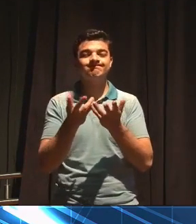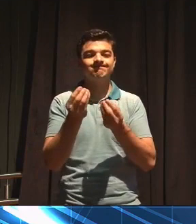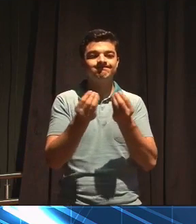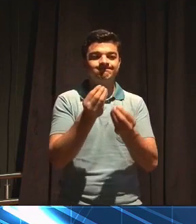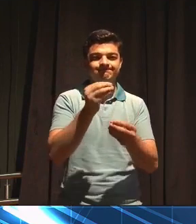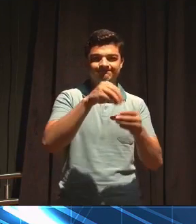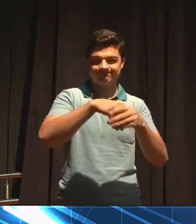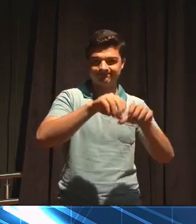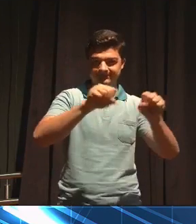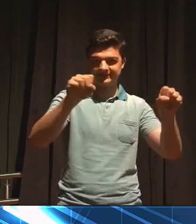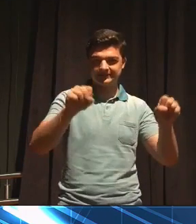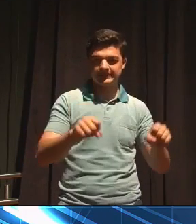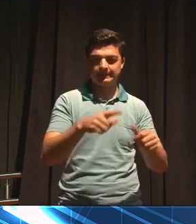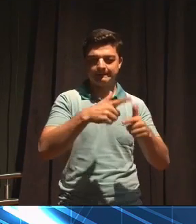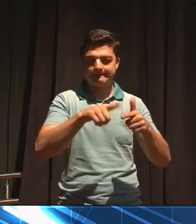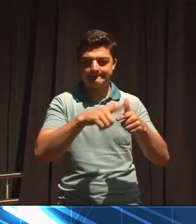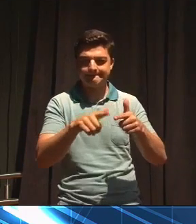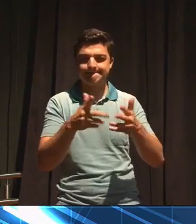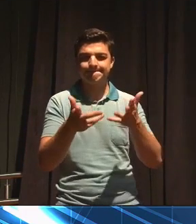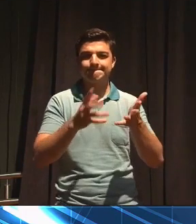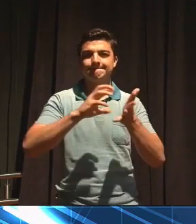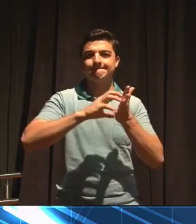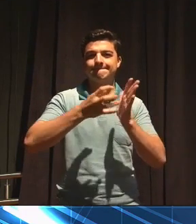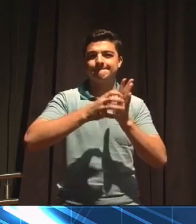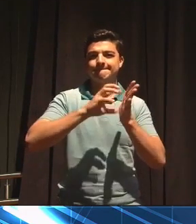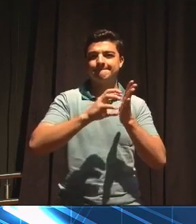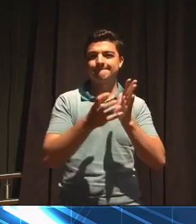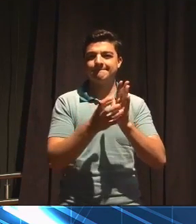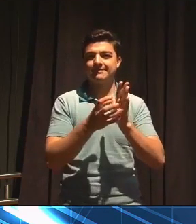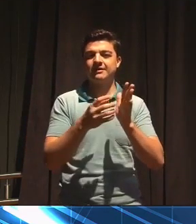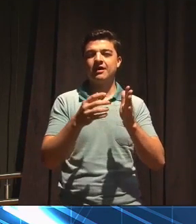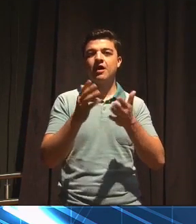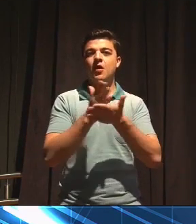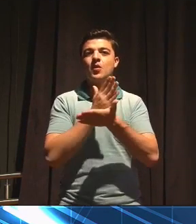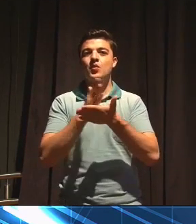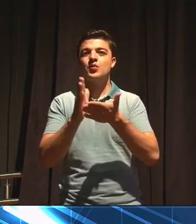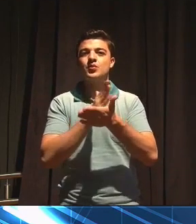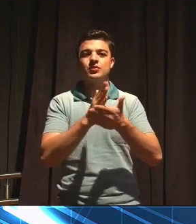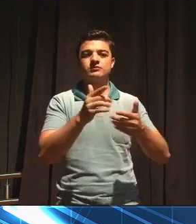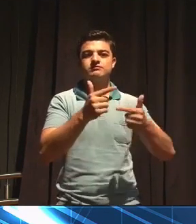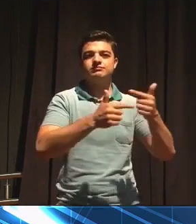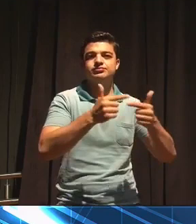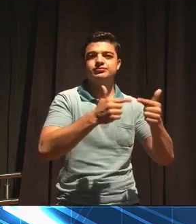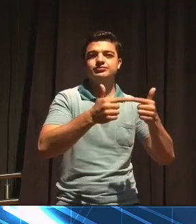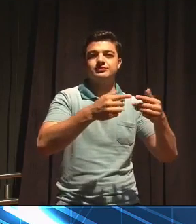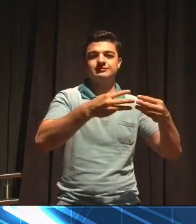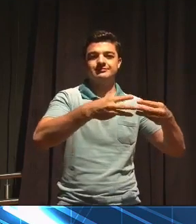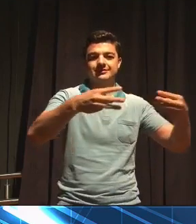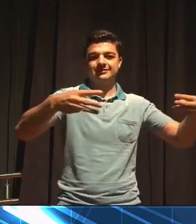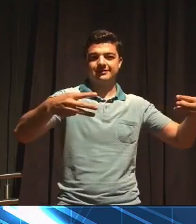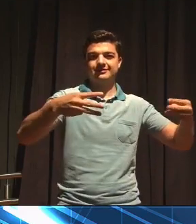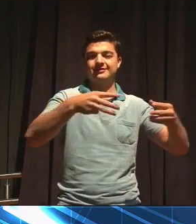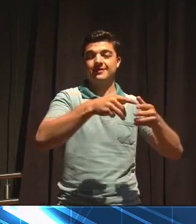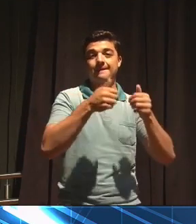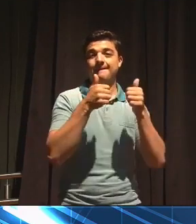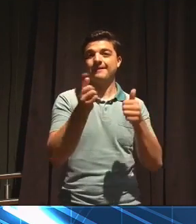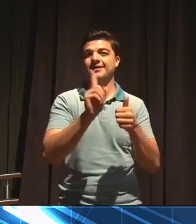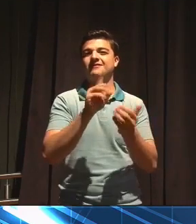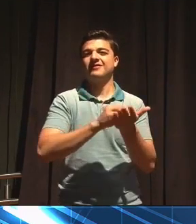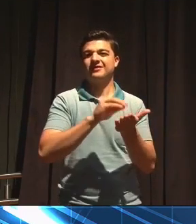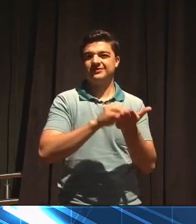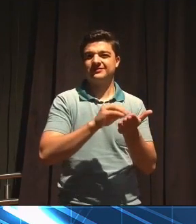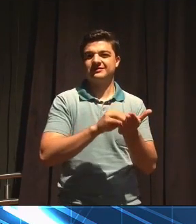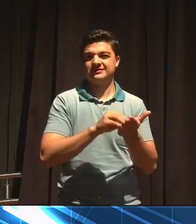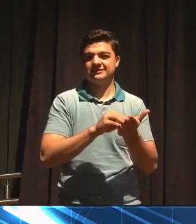problema pela grande criação de muitos bancos de dados, microserviços que não estavam adequados, e, consequentemente, isso leva a um custo, tá?